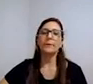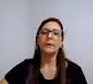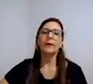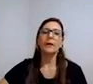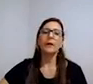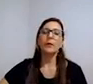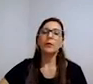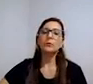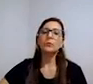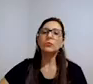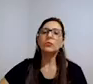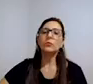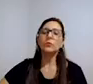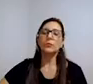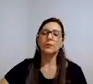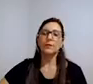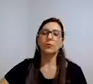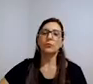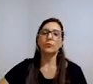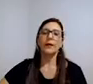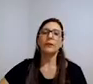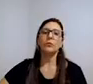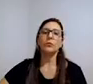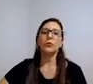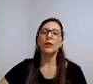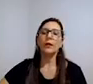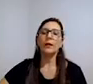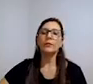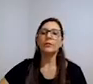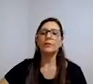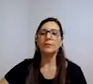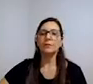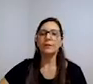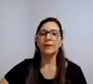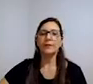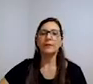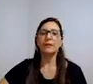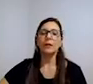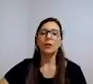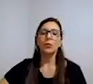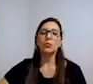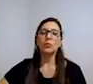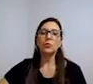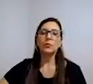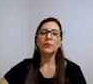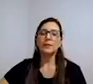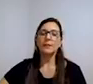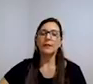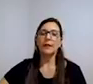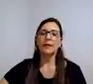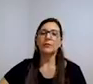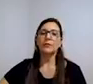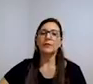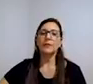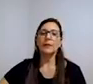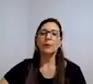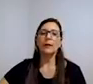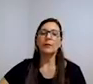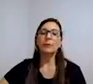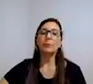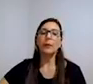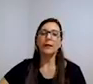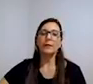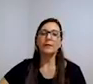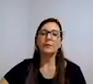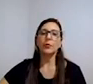movimentar. Enquanto um dos músculos se contrai, o outro relaxa e vice-versa. Os músculos esqueléticos, eles trabalham